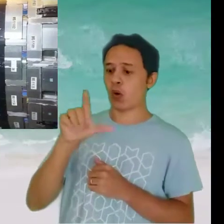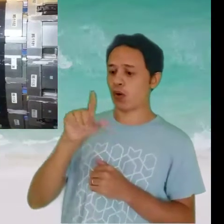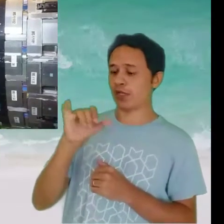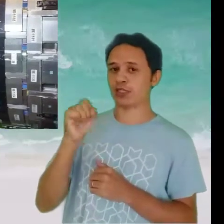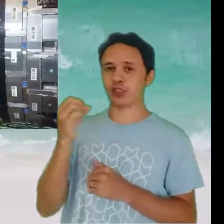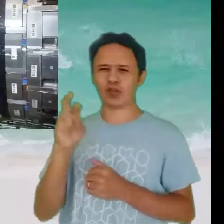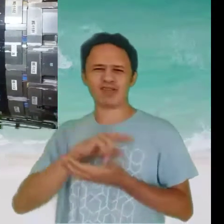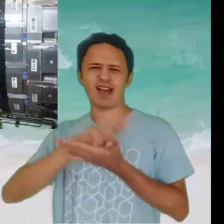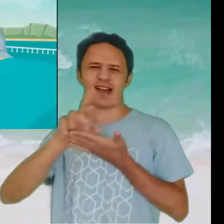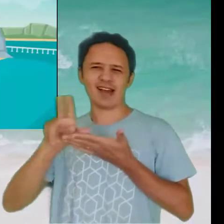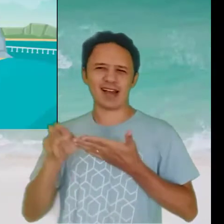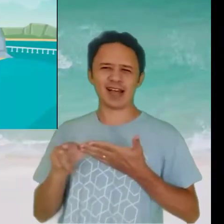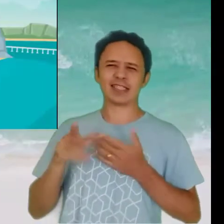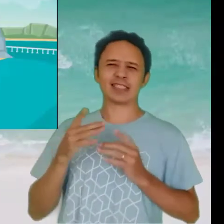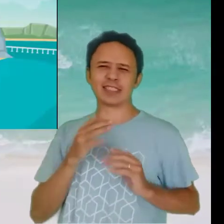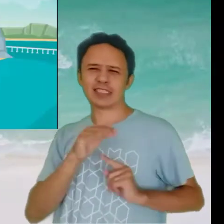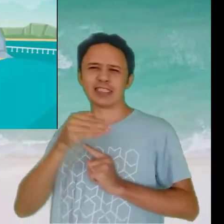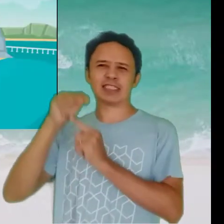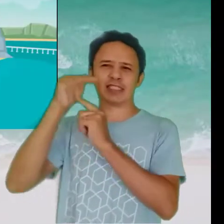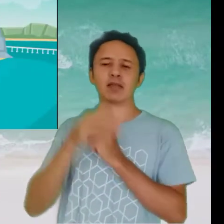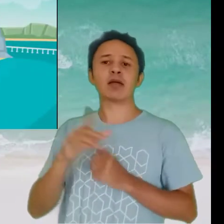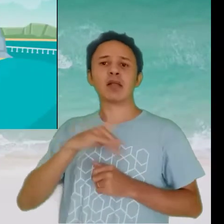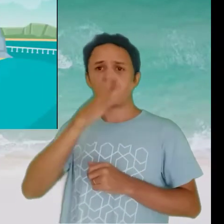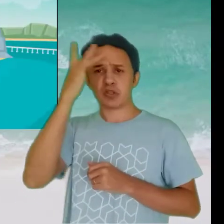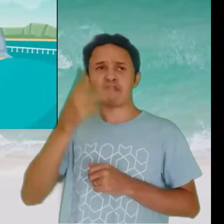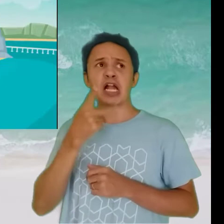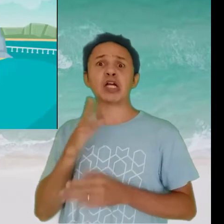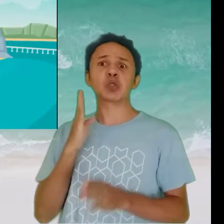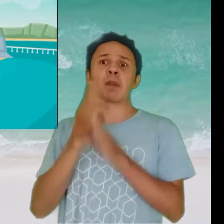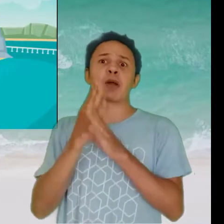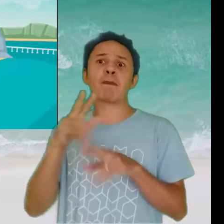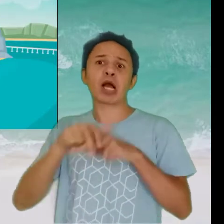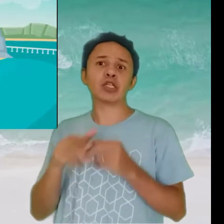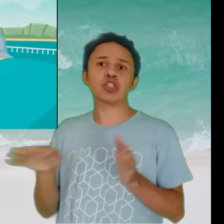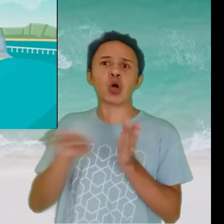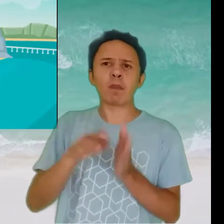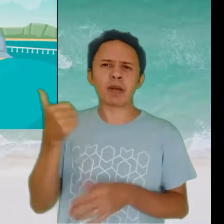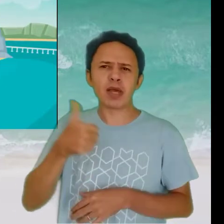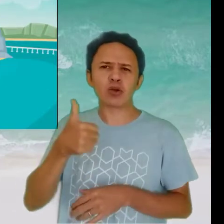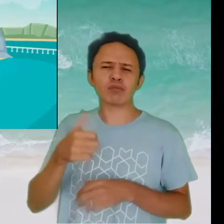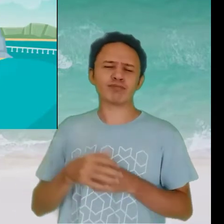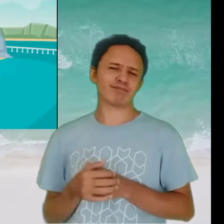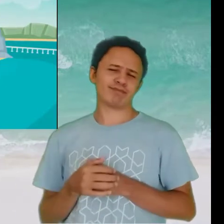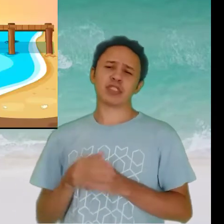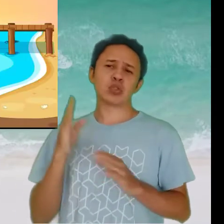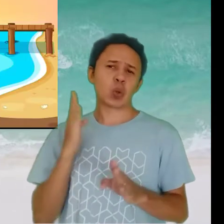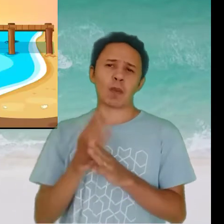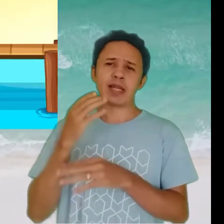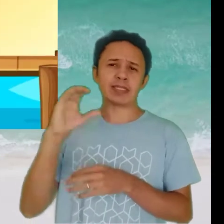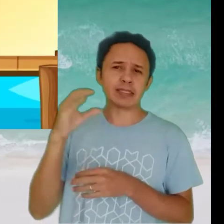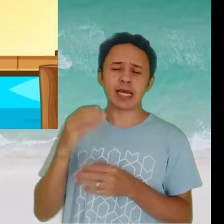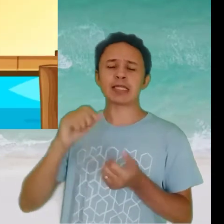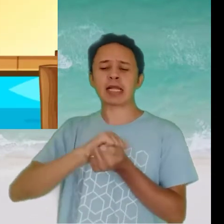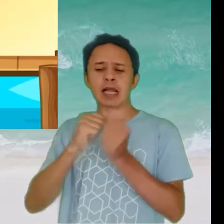hadrons. Mas ainda tem gente insistindo que descobrimento é só quem chega primeiro.